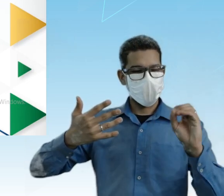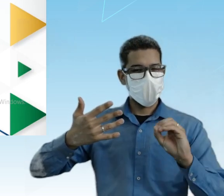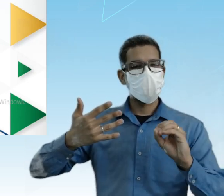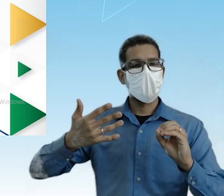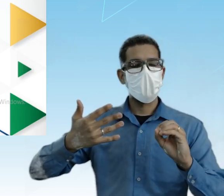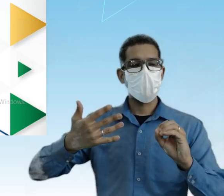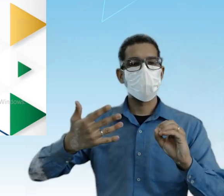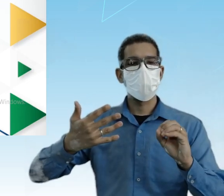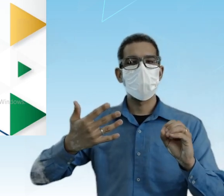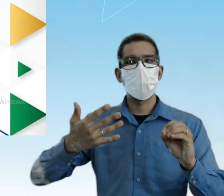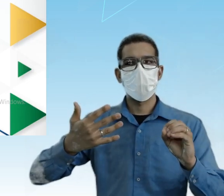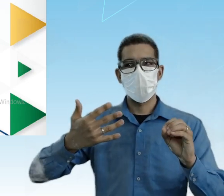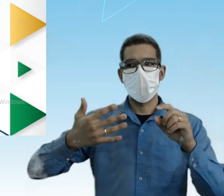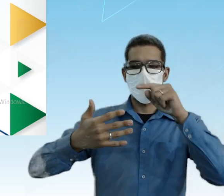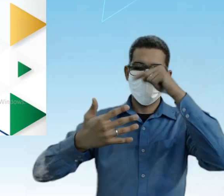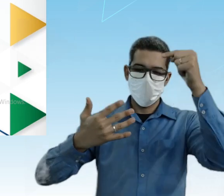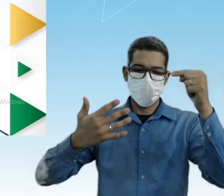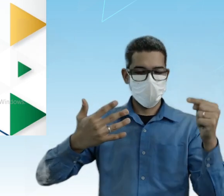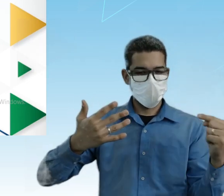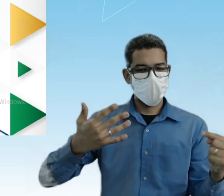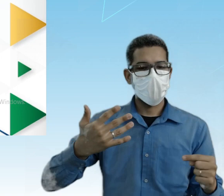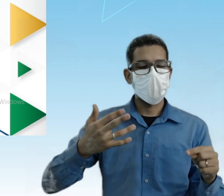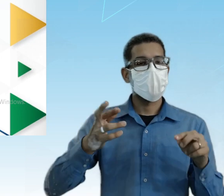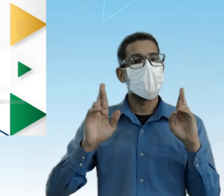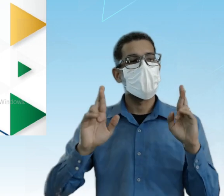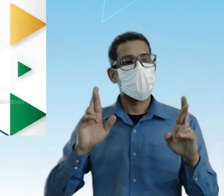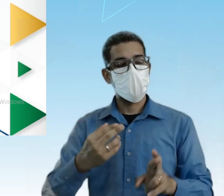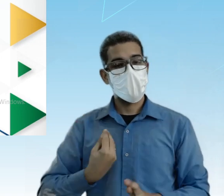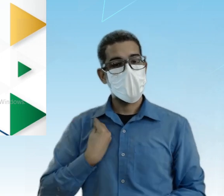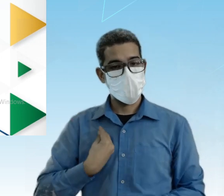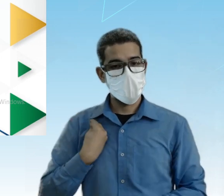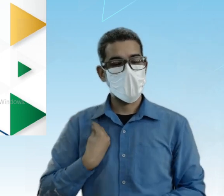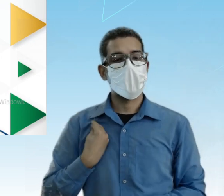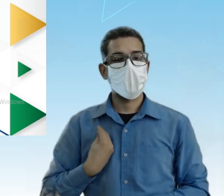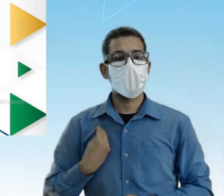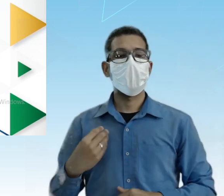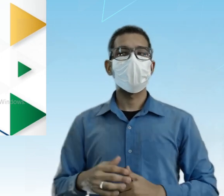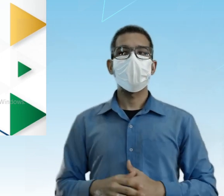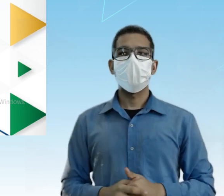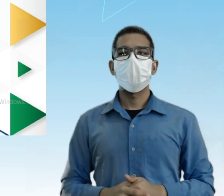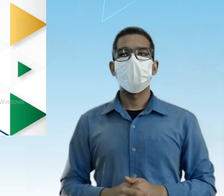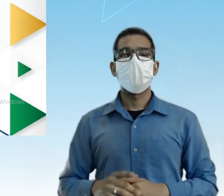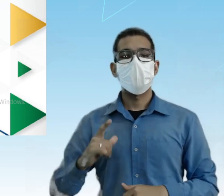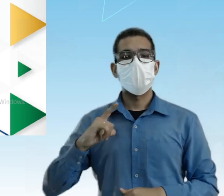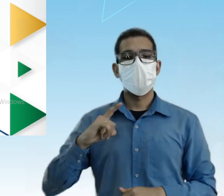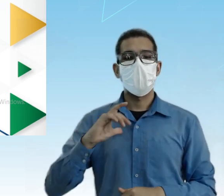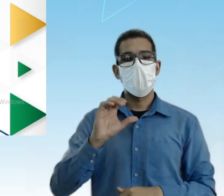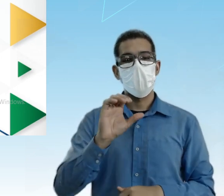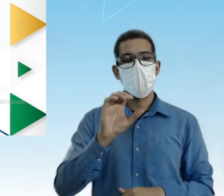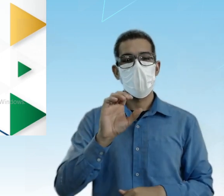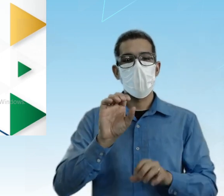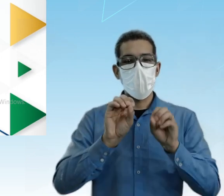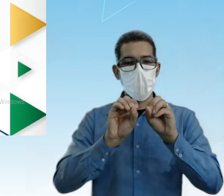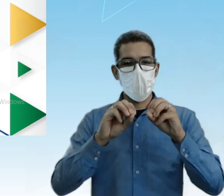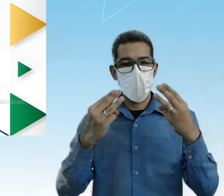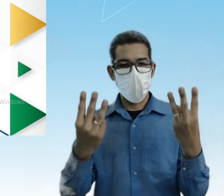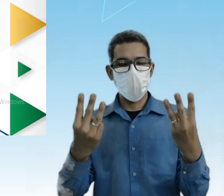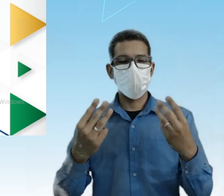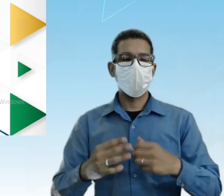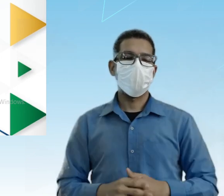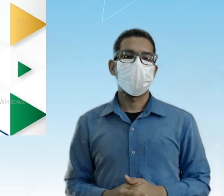assim, do ranking mundial, na expectativa de vida pela Organização Nacional das Nações Unidas, pela ONU, tá?